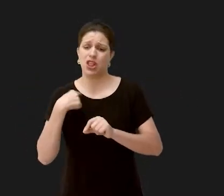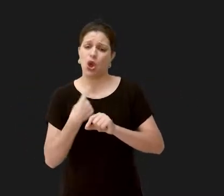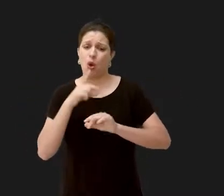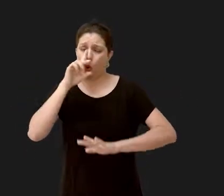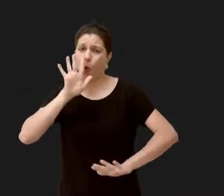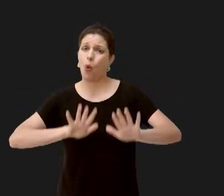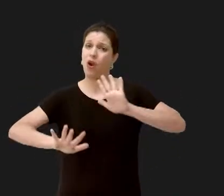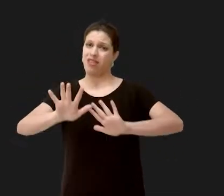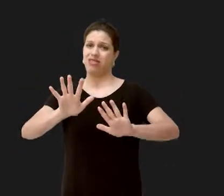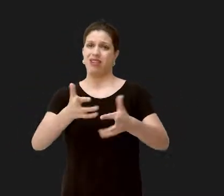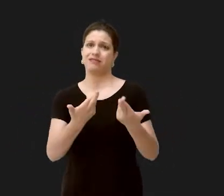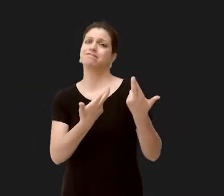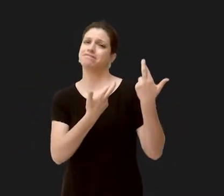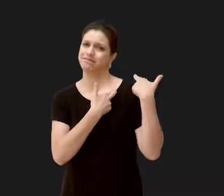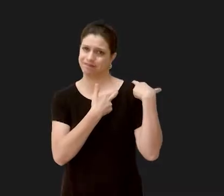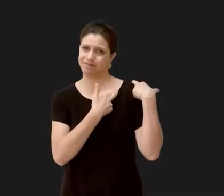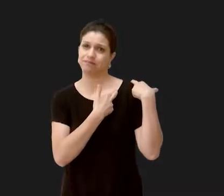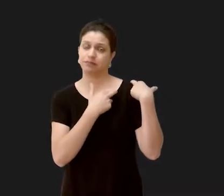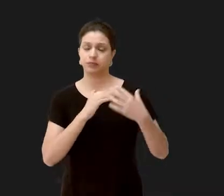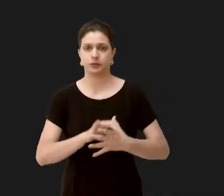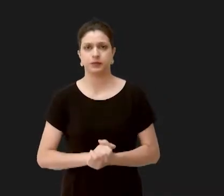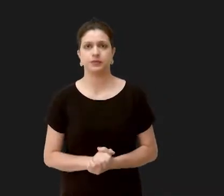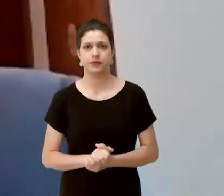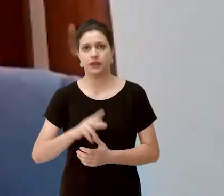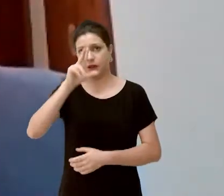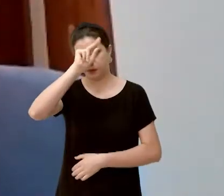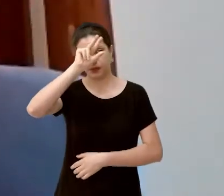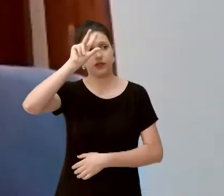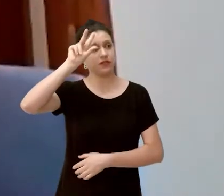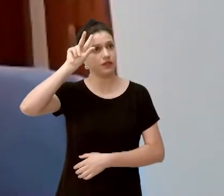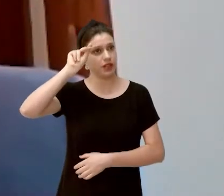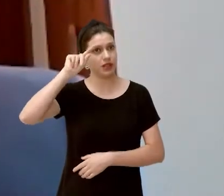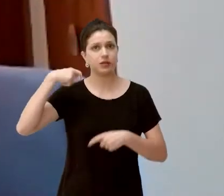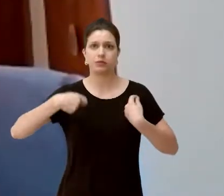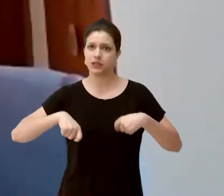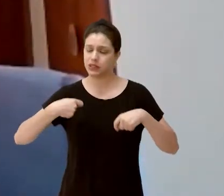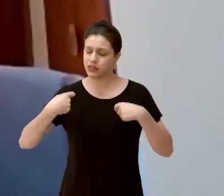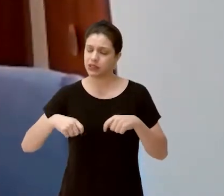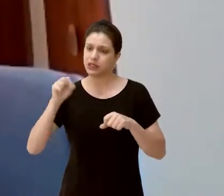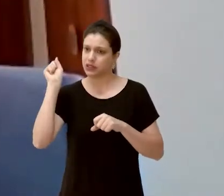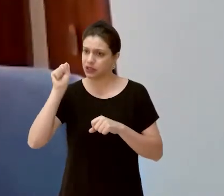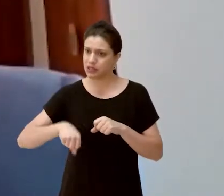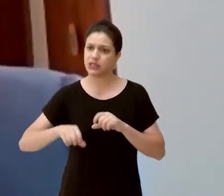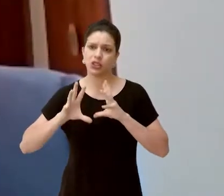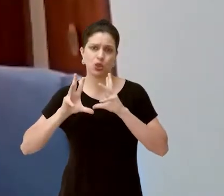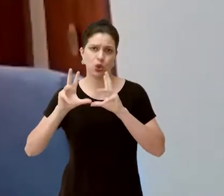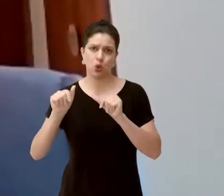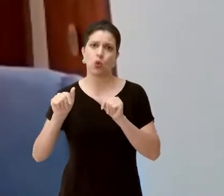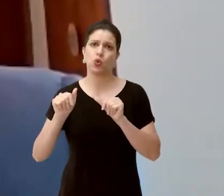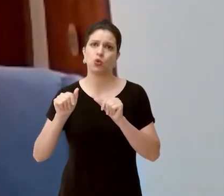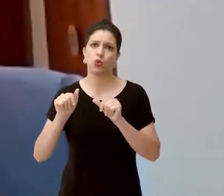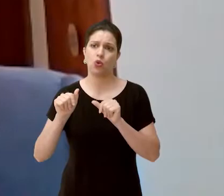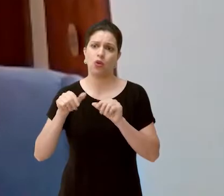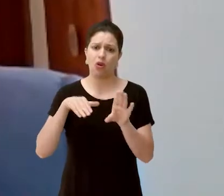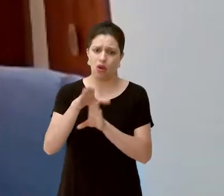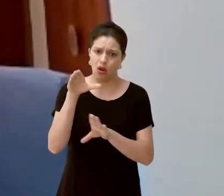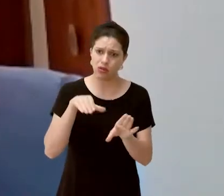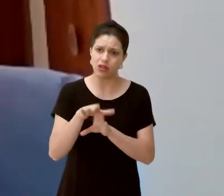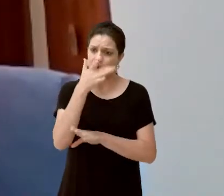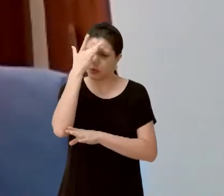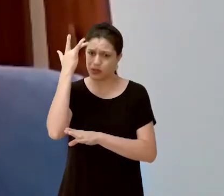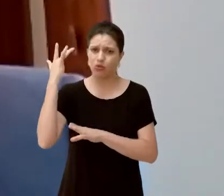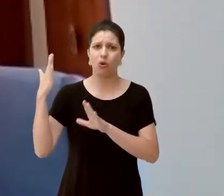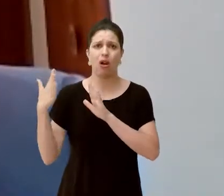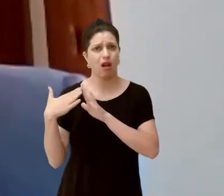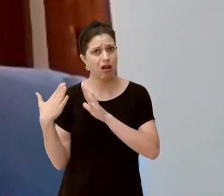cabe a nós cautela e responsabilidade. E os prefeitos têm que apertar o isolamento, as medidas de segurança no